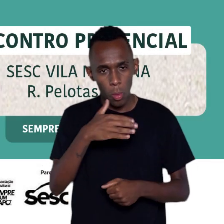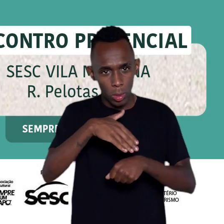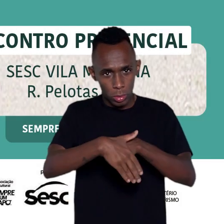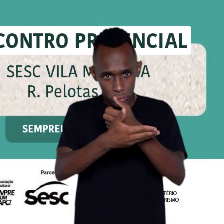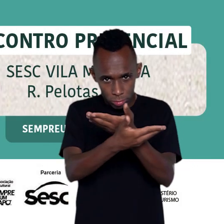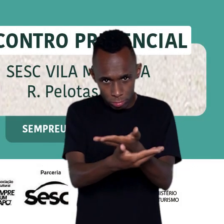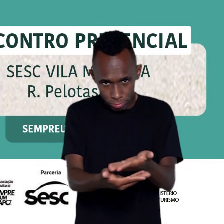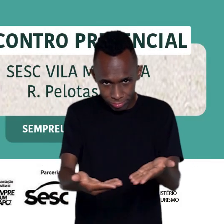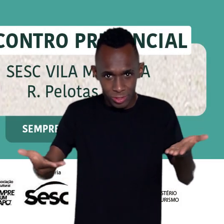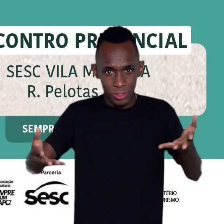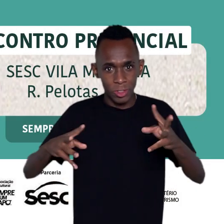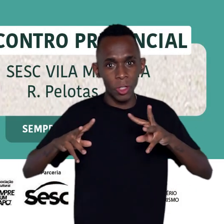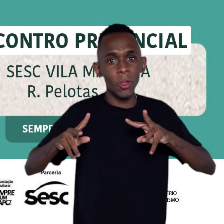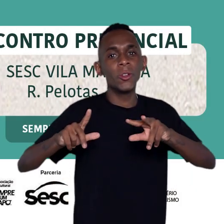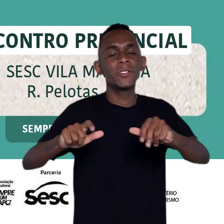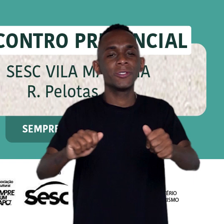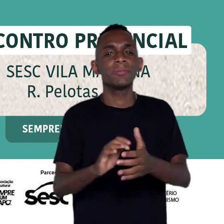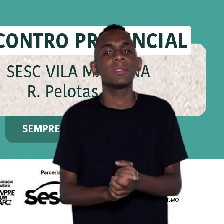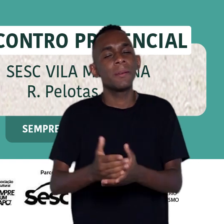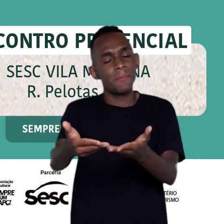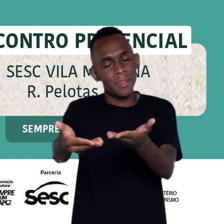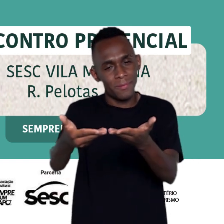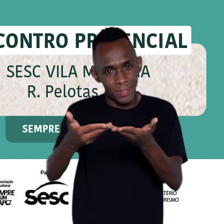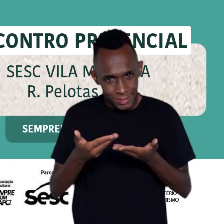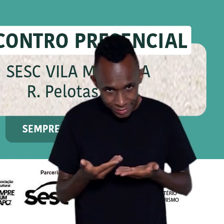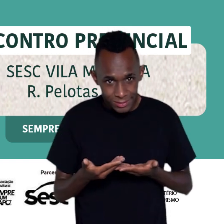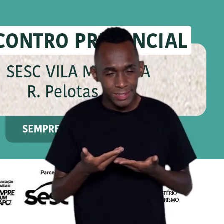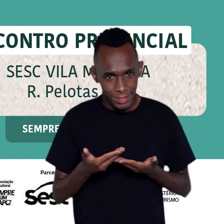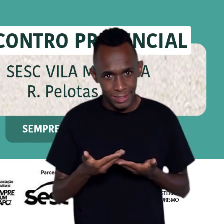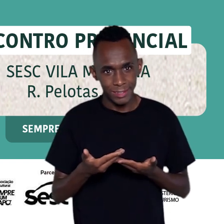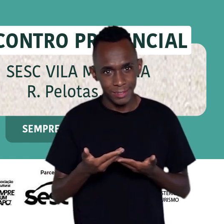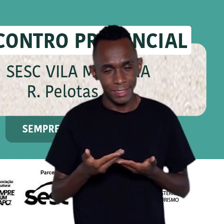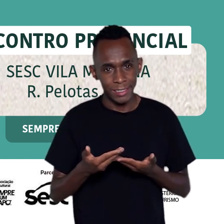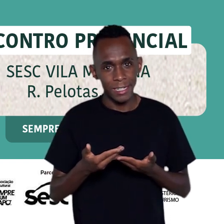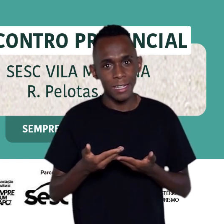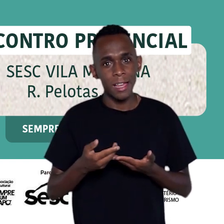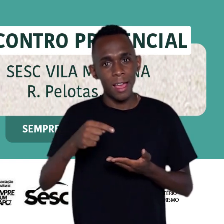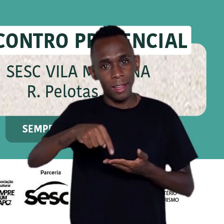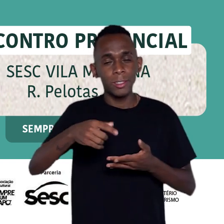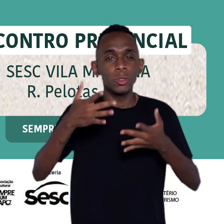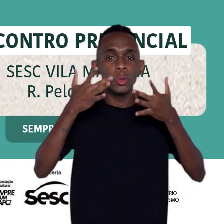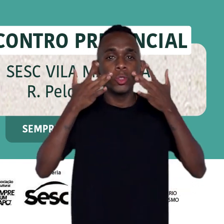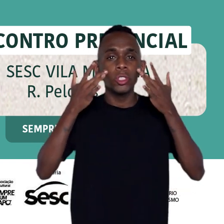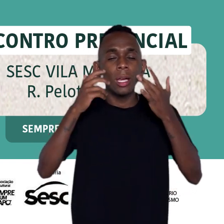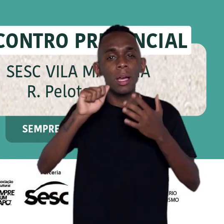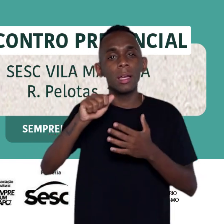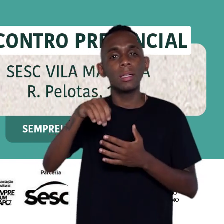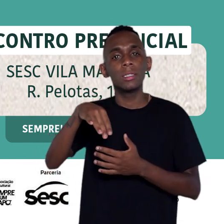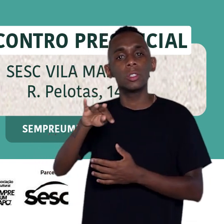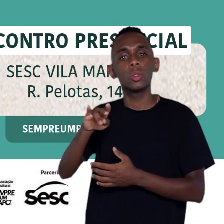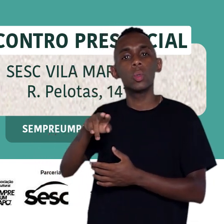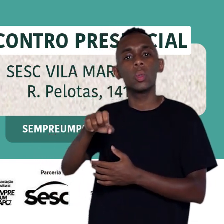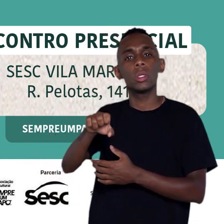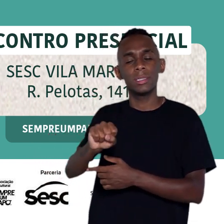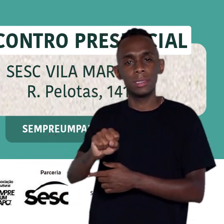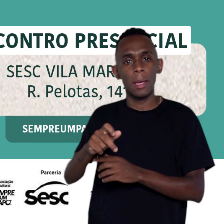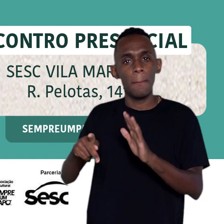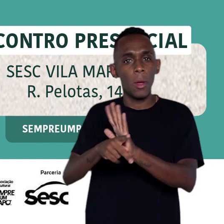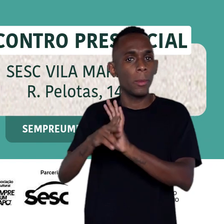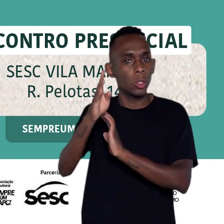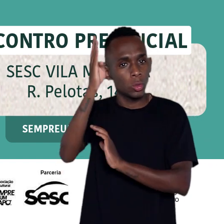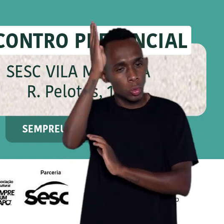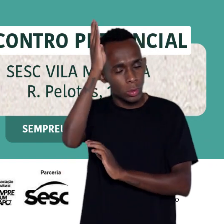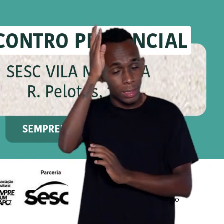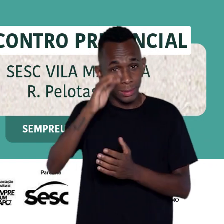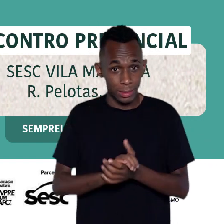Boa noite a todas, todos e todes. Sejam bem-vindas, bem-vindos e bem-vindes ao Teatro Antunes Filho do Sesc Vila Mariana,